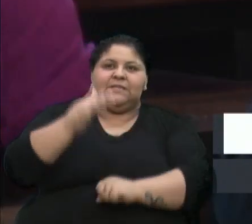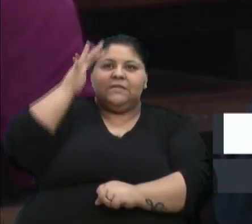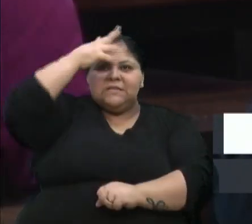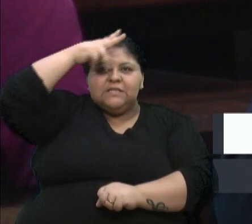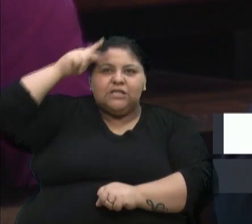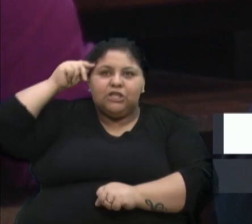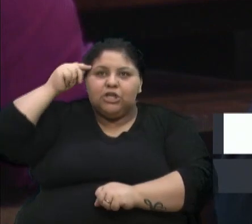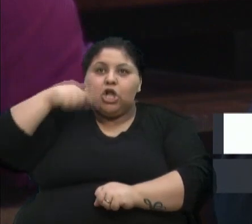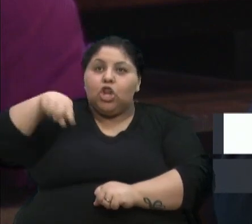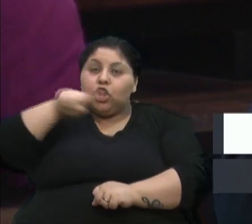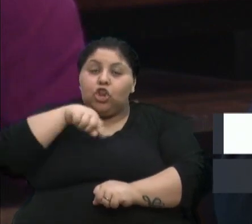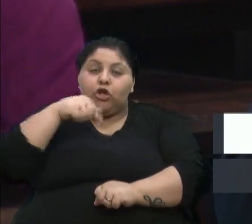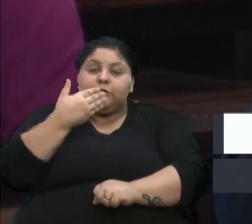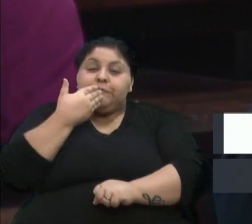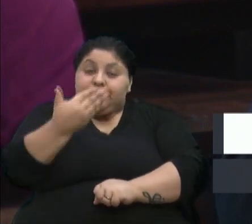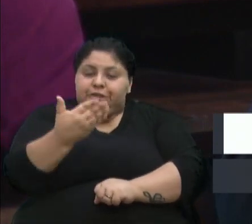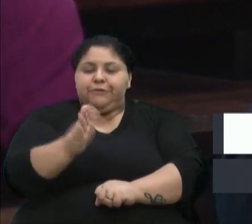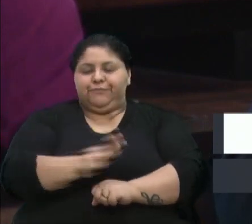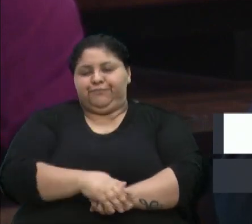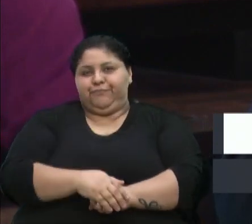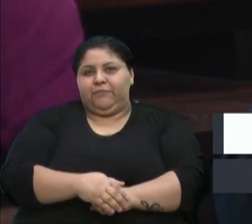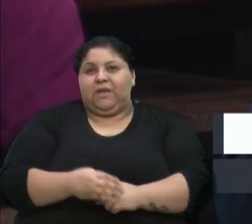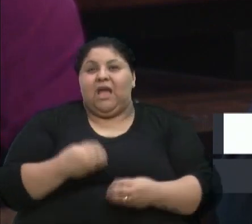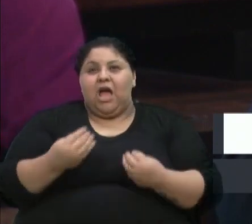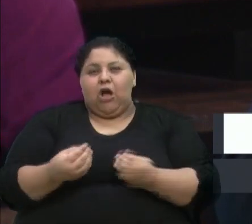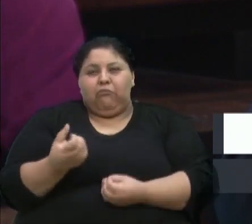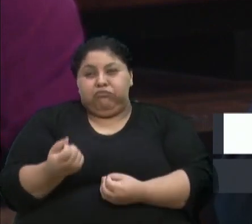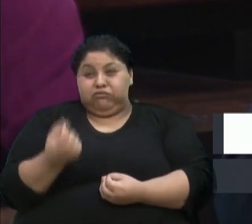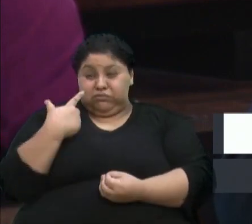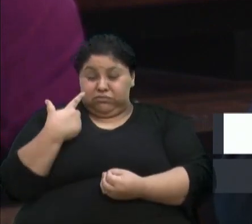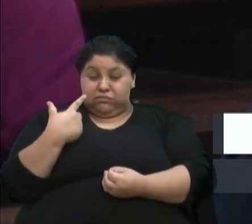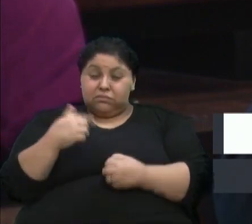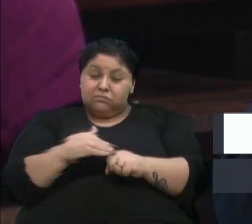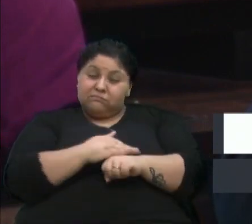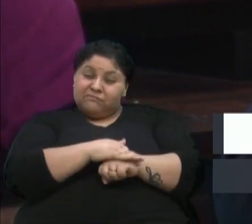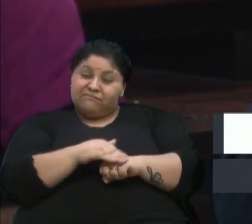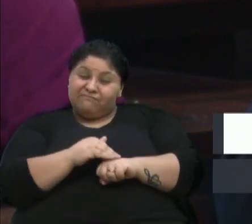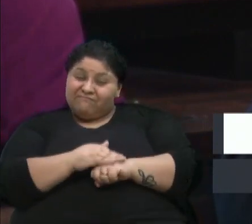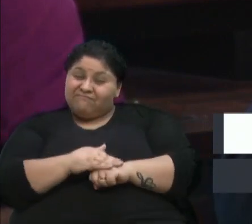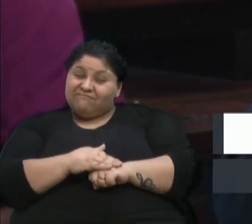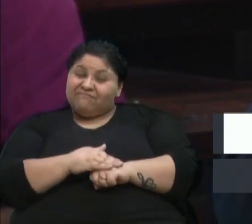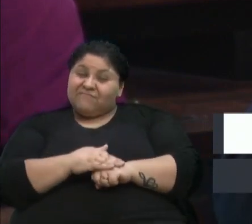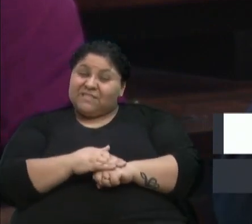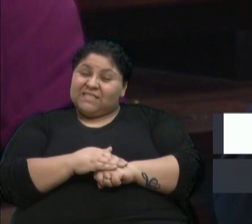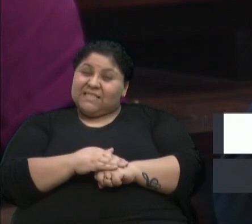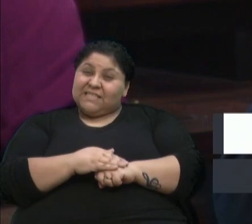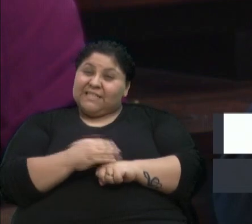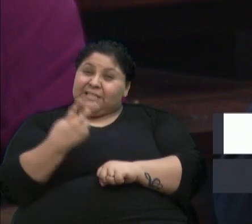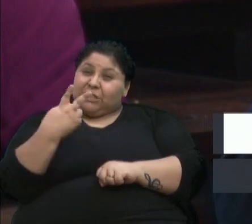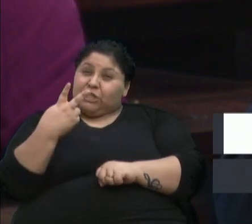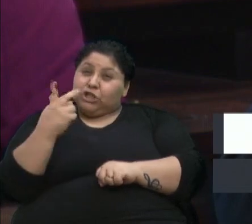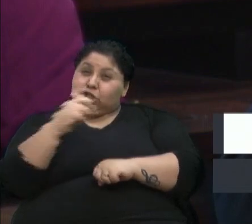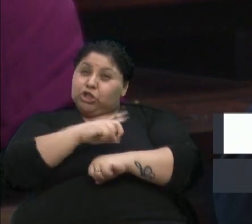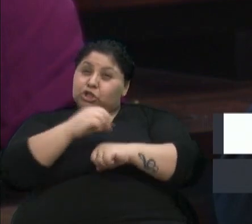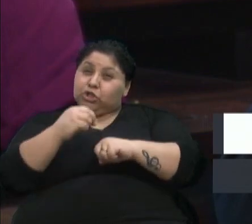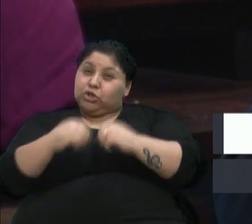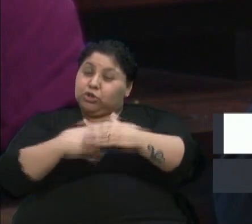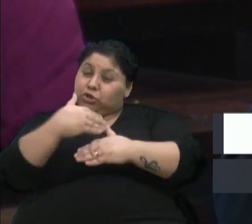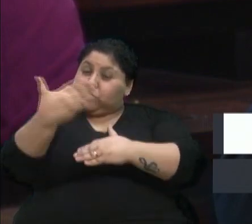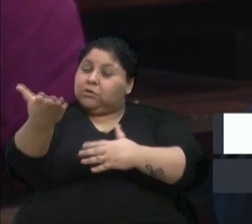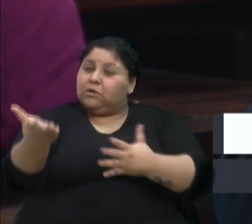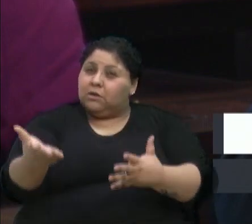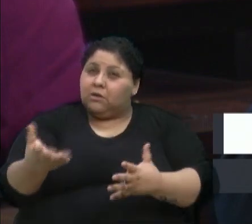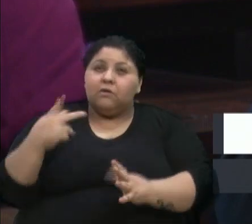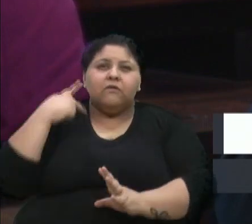clamamos por isso. Agora, o que causa estranheza é um diálogo daqui 2 dias. Eu não sabia disso aqui. Algum